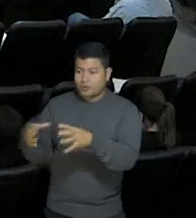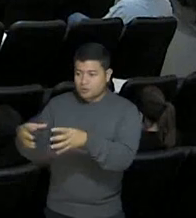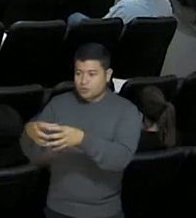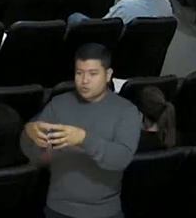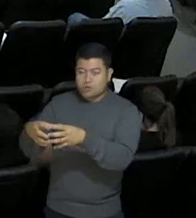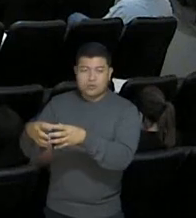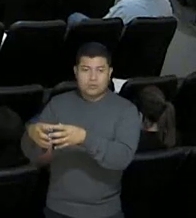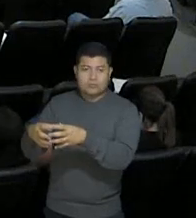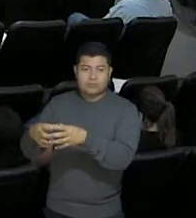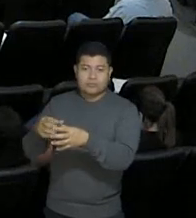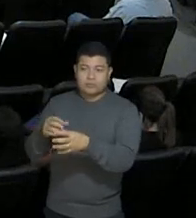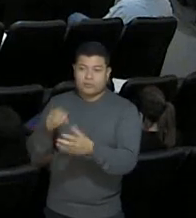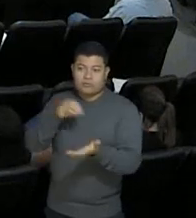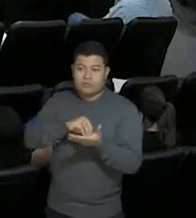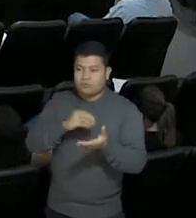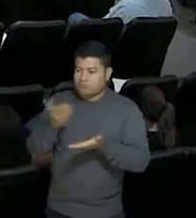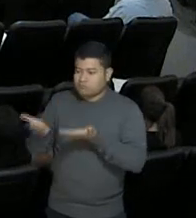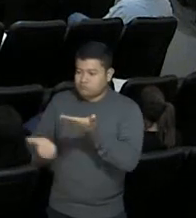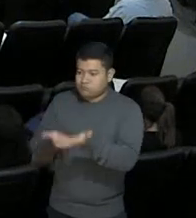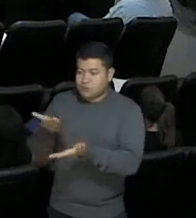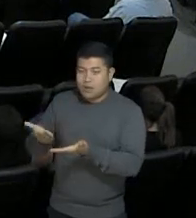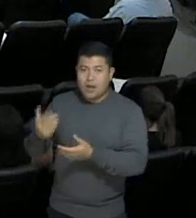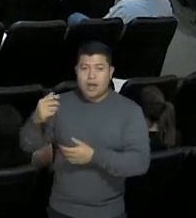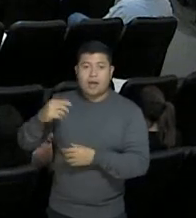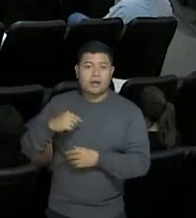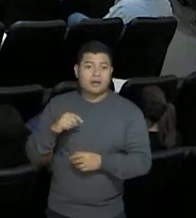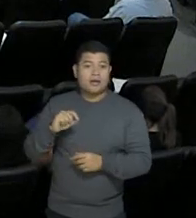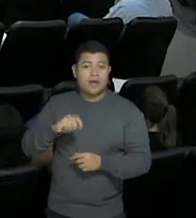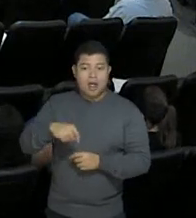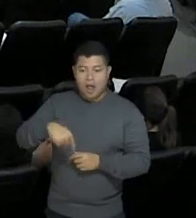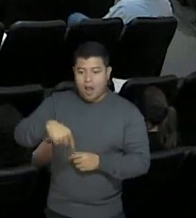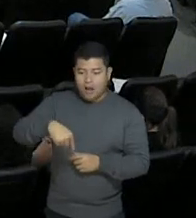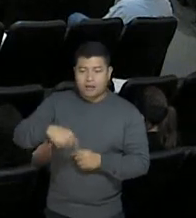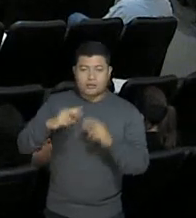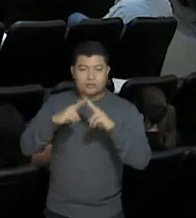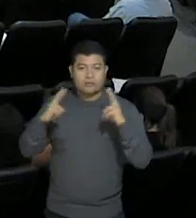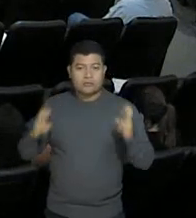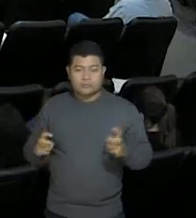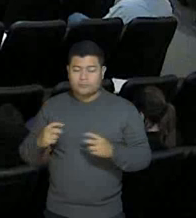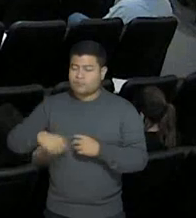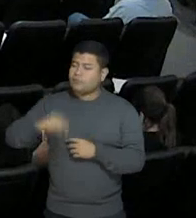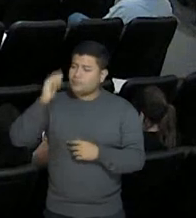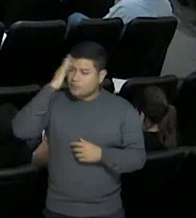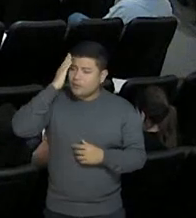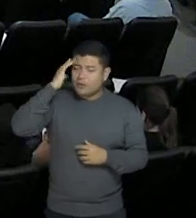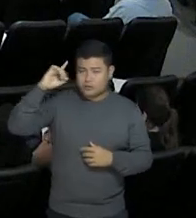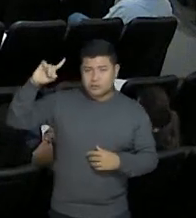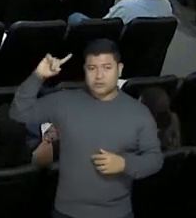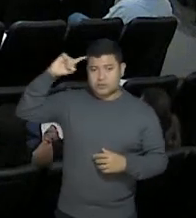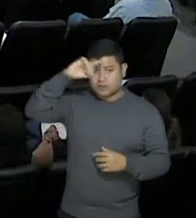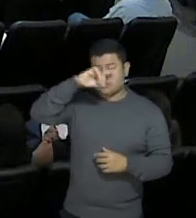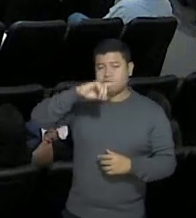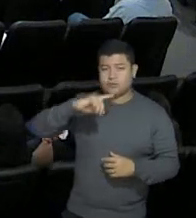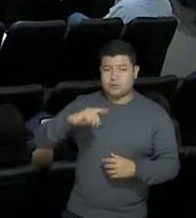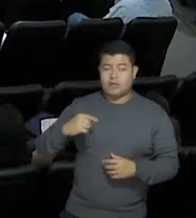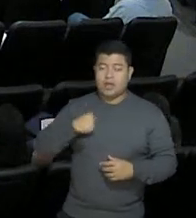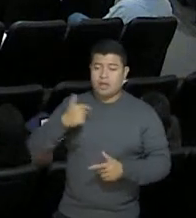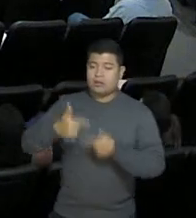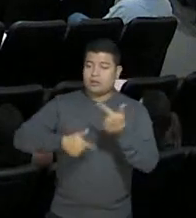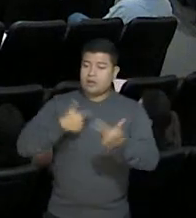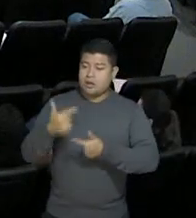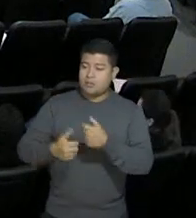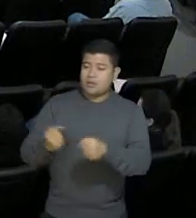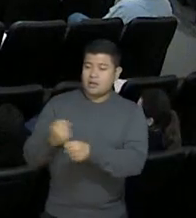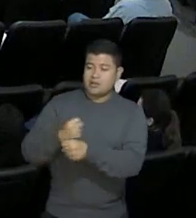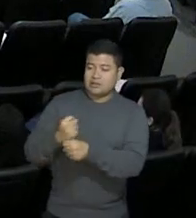atendimento em Florianópolis, né? A gente sabe que é difícil, eu trabalhei em sala de aula, foram